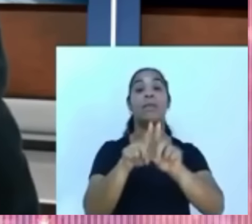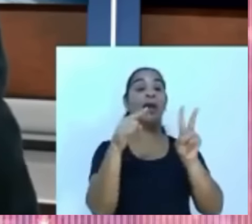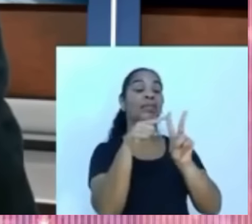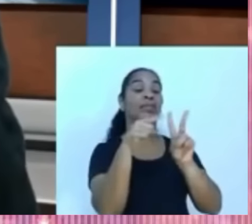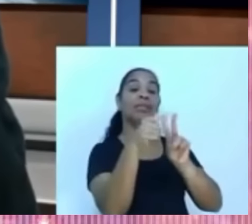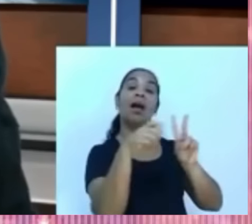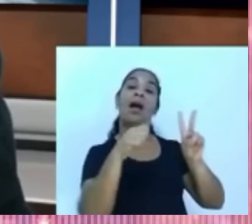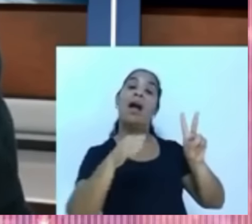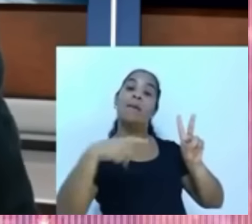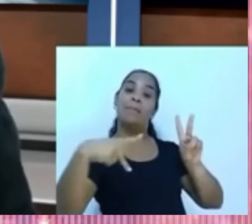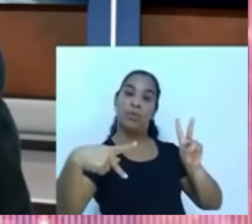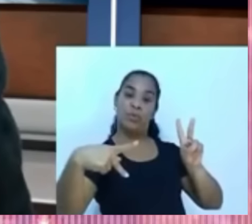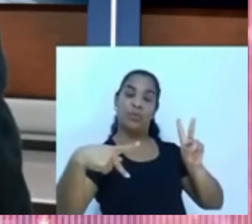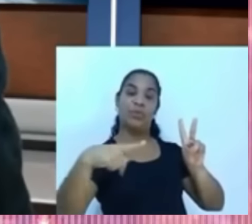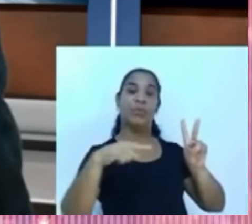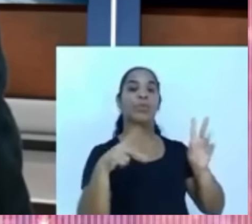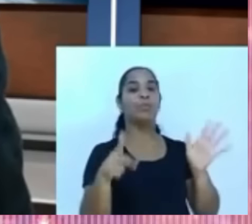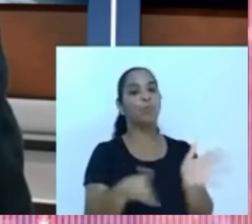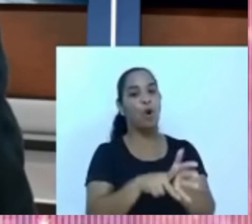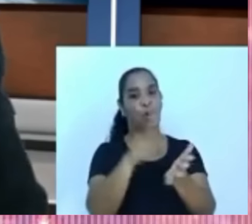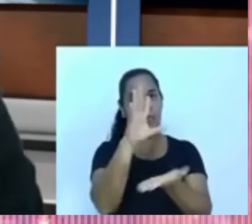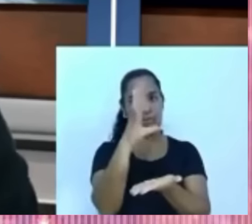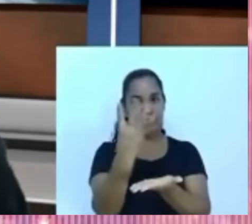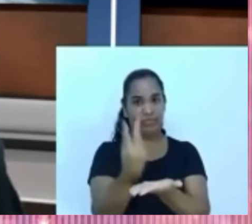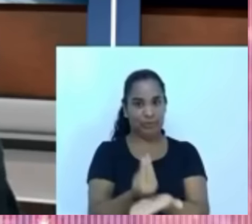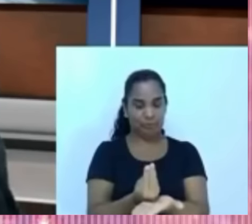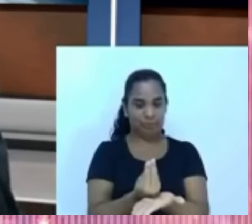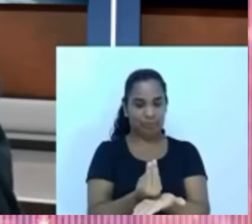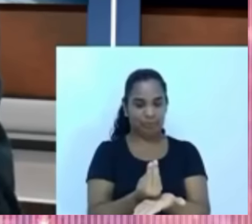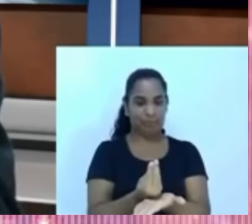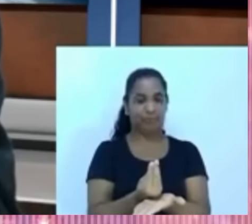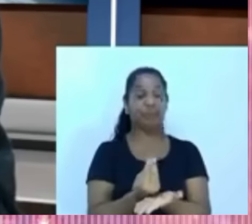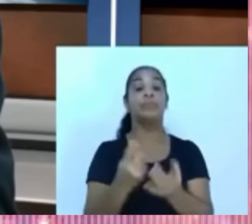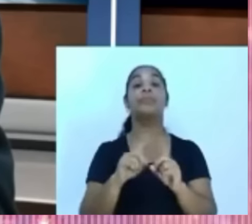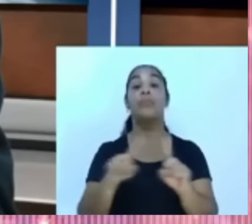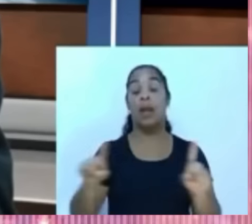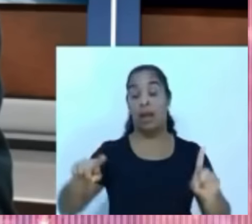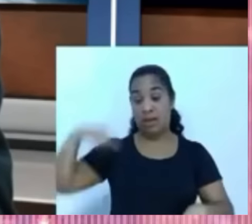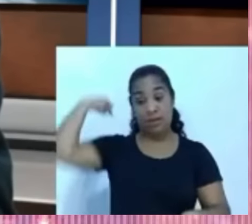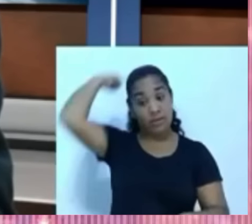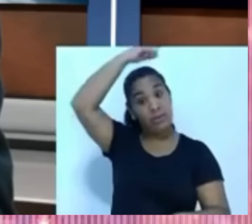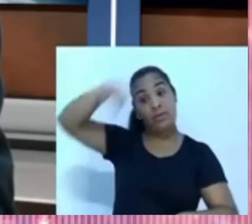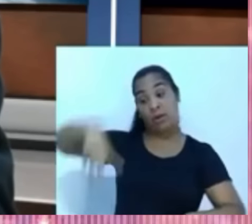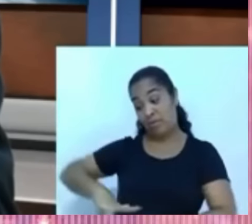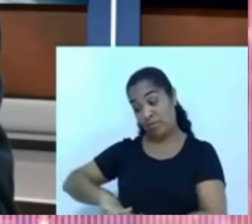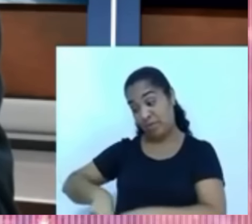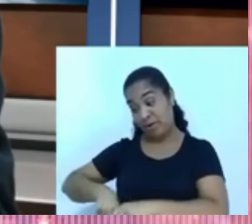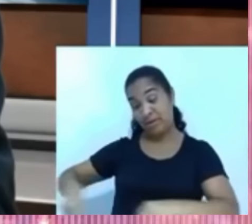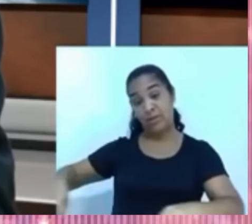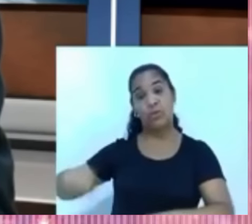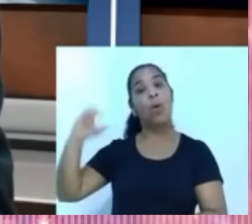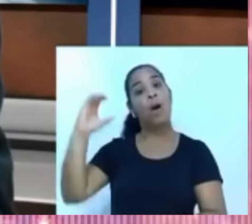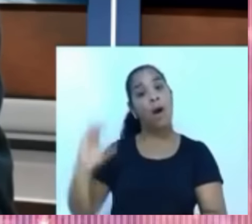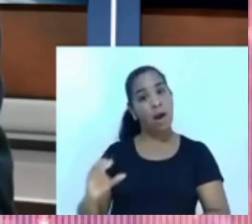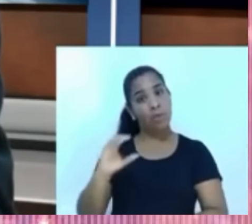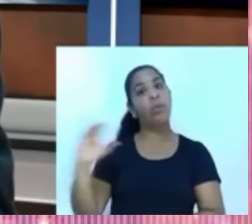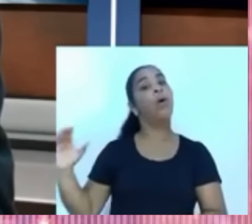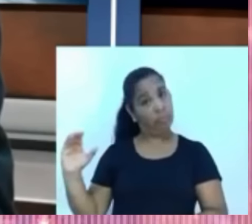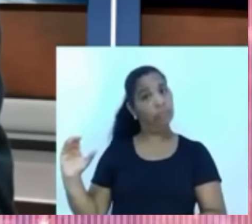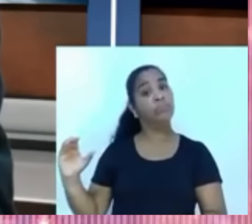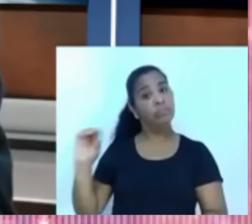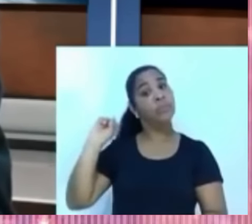Apóstolos do Espiritismo mas São Francisco era católico sim mas era um católico que